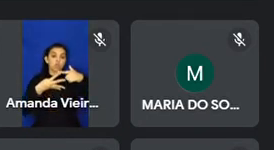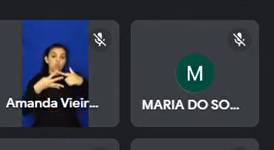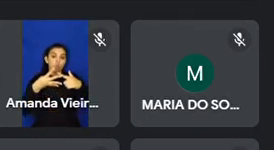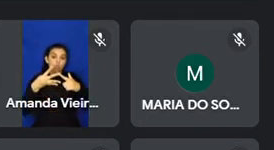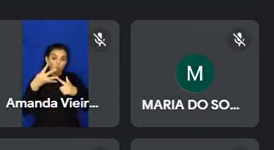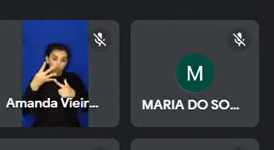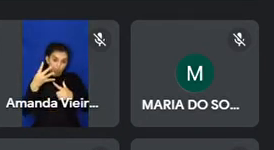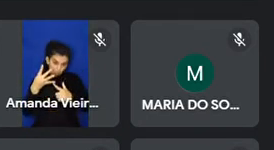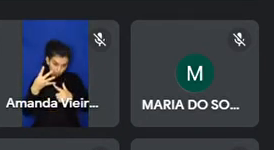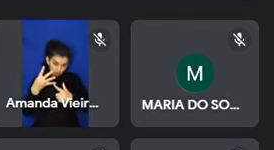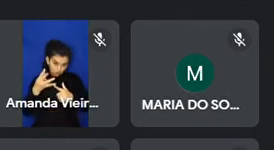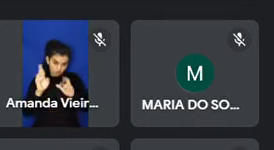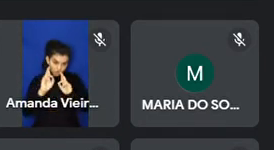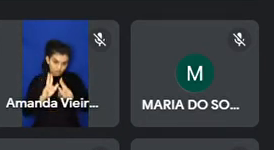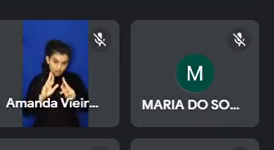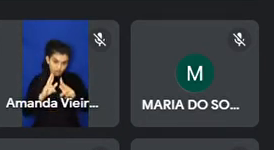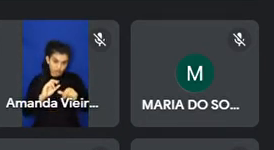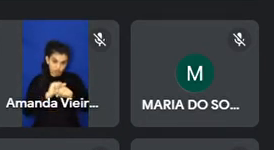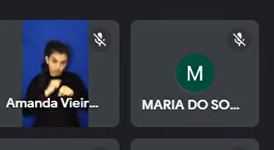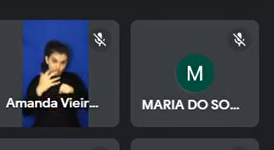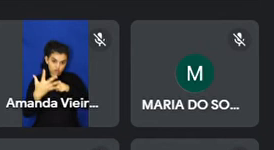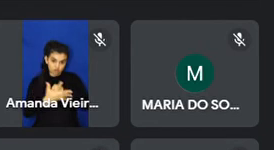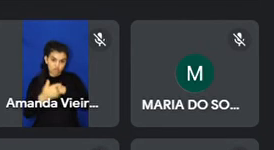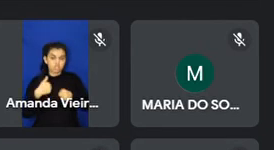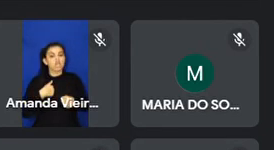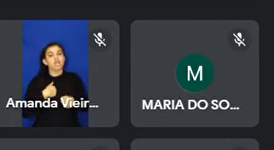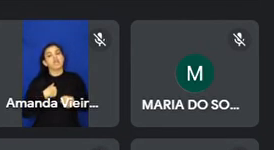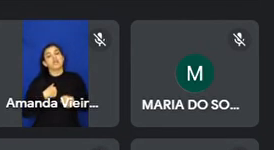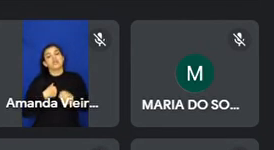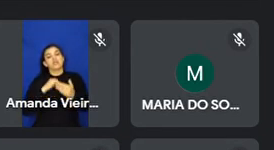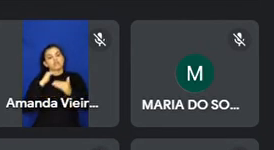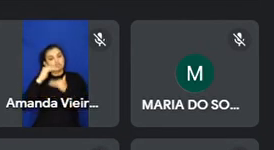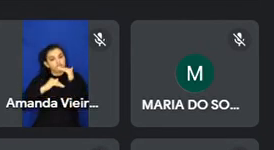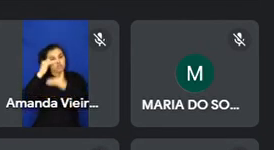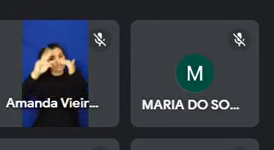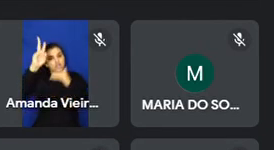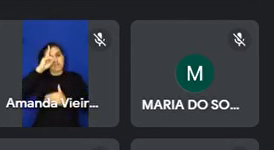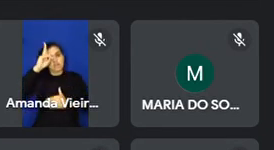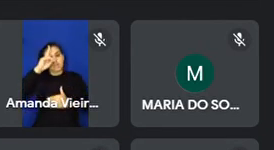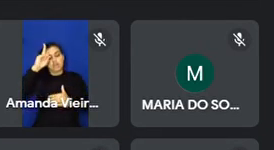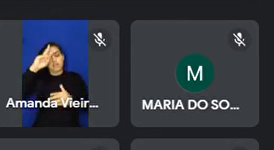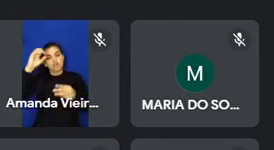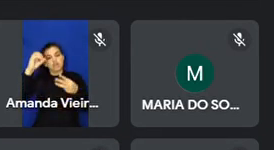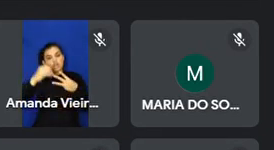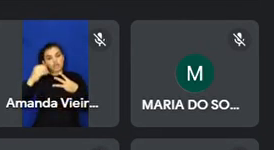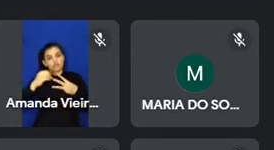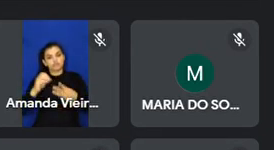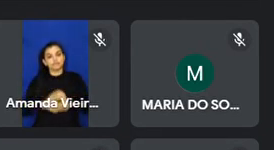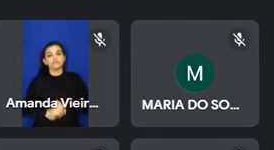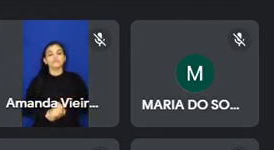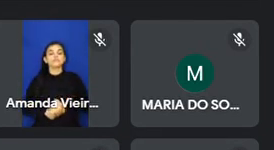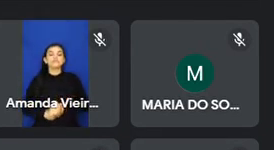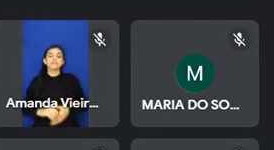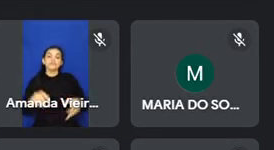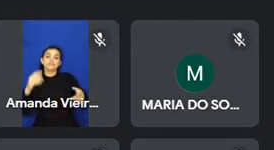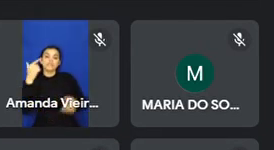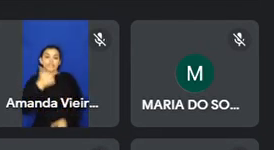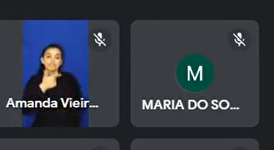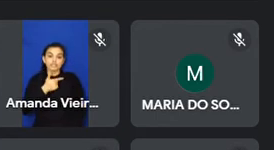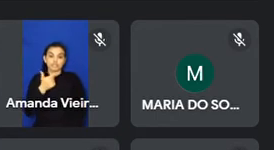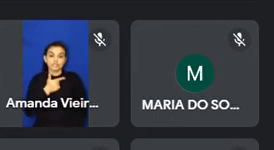COVID. Então, eu desenvolvi células de memória para esses 4 antígenos. Na minha segunda dose, eu vou ter agora